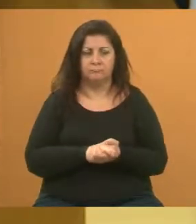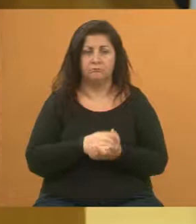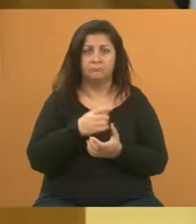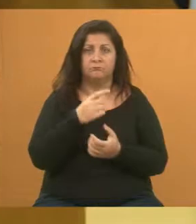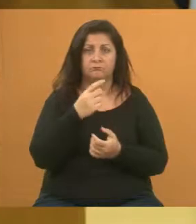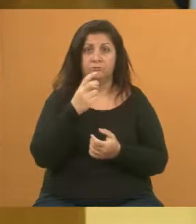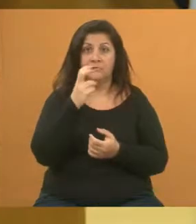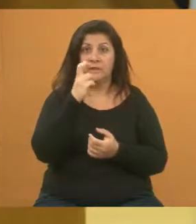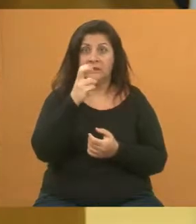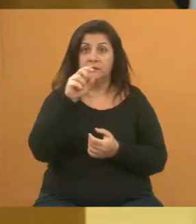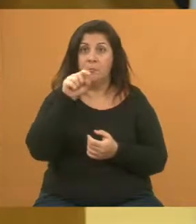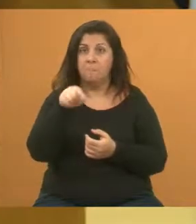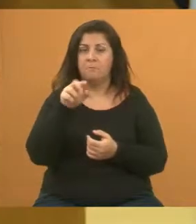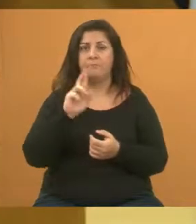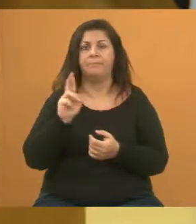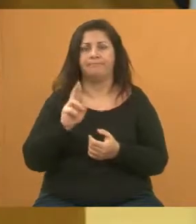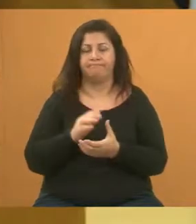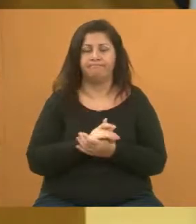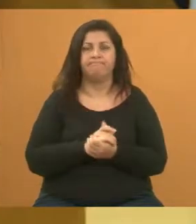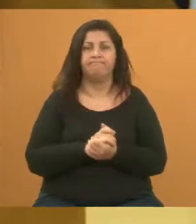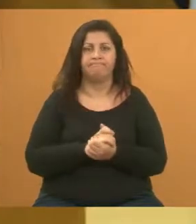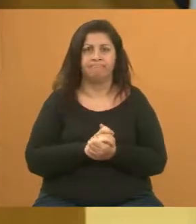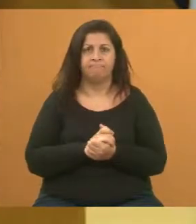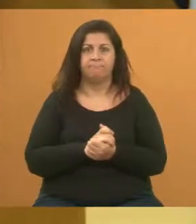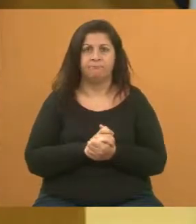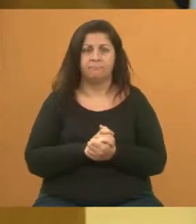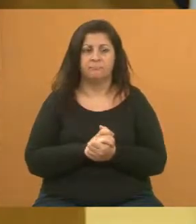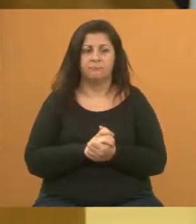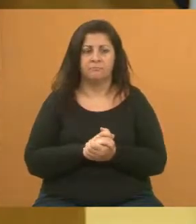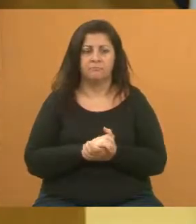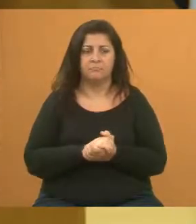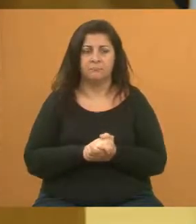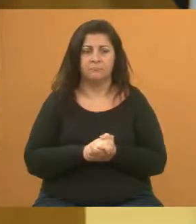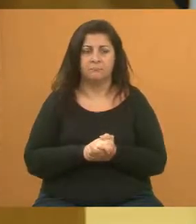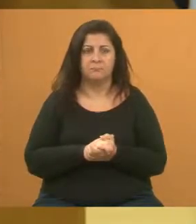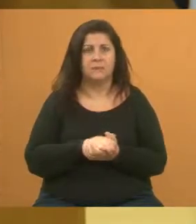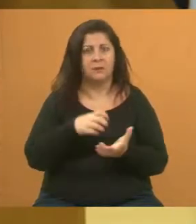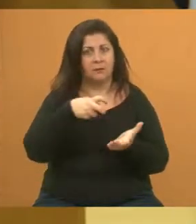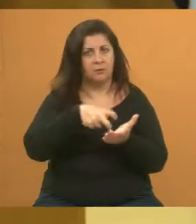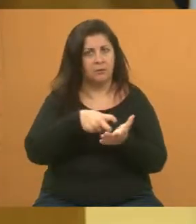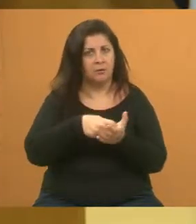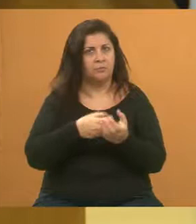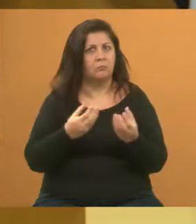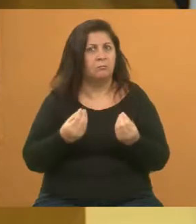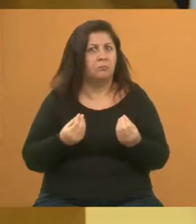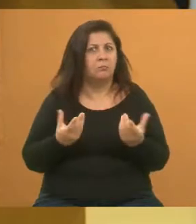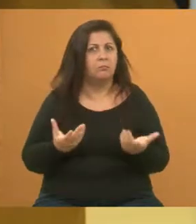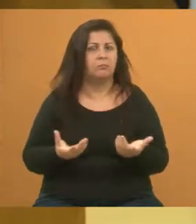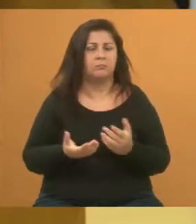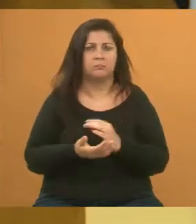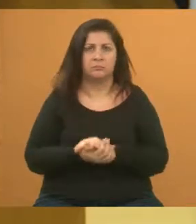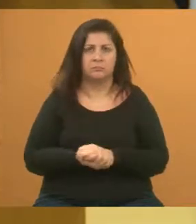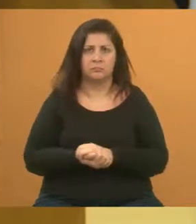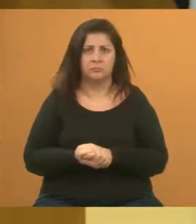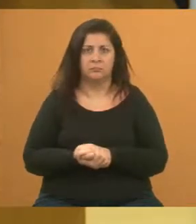de R$5.000, quase R$6.000. Então é assim, é um castigo bem doído também, eu acredito, para os